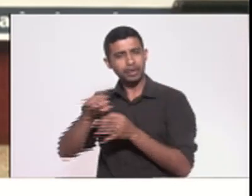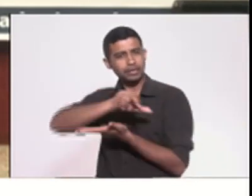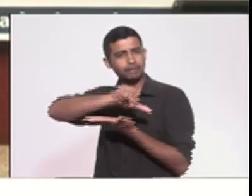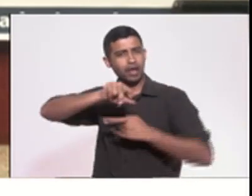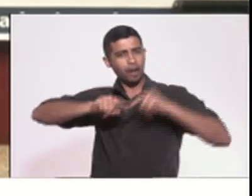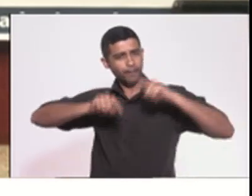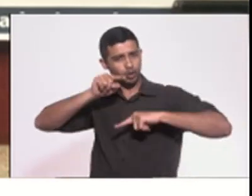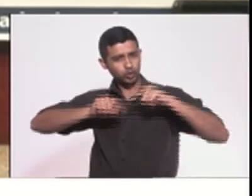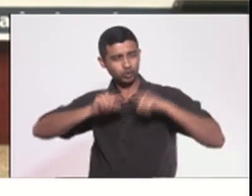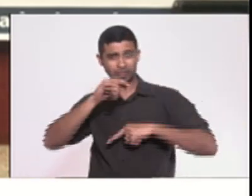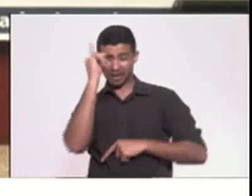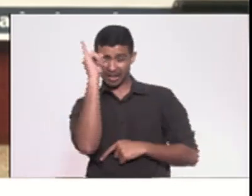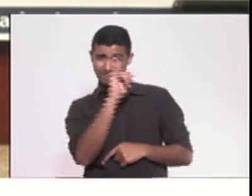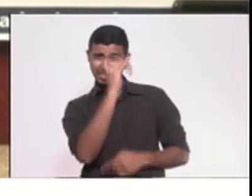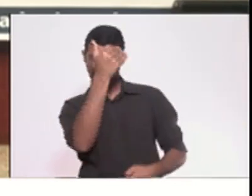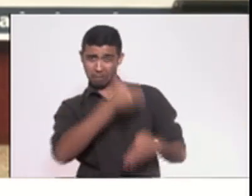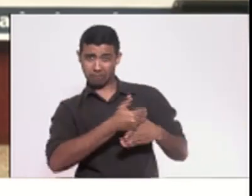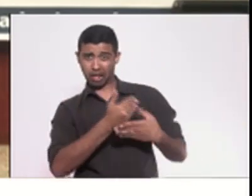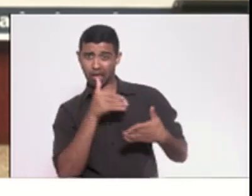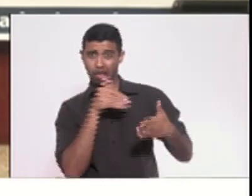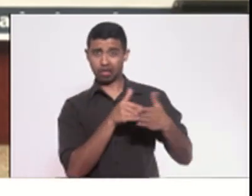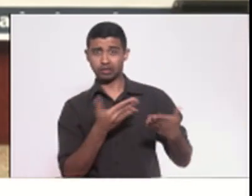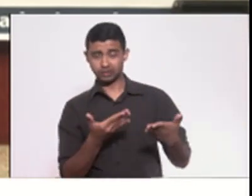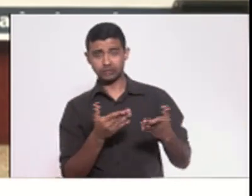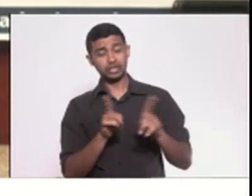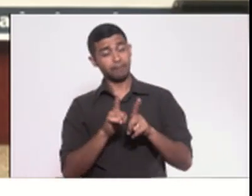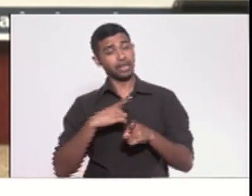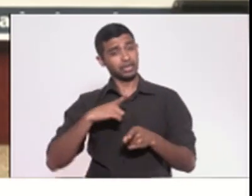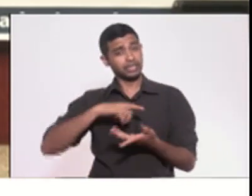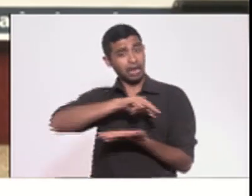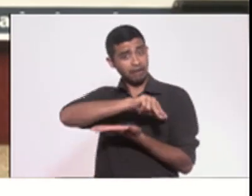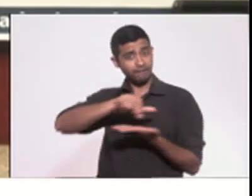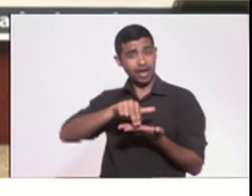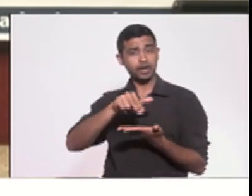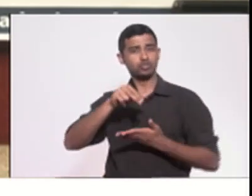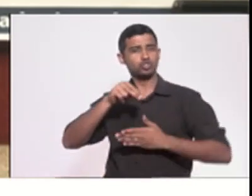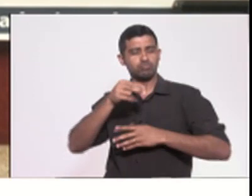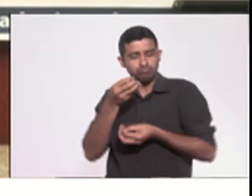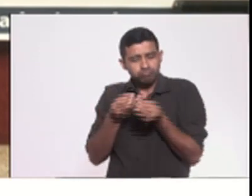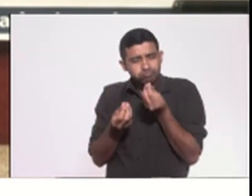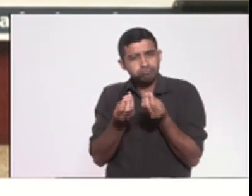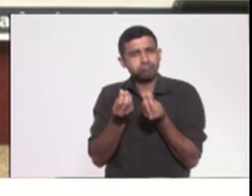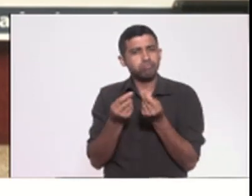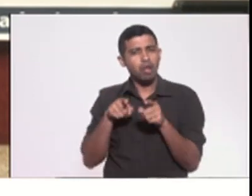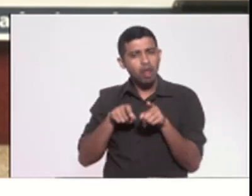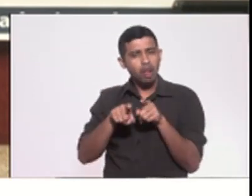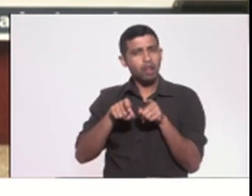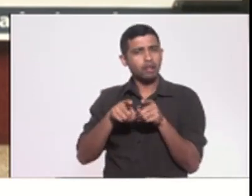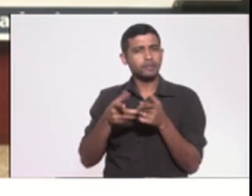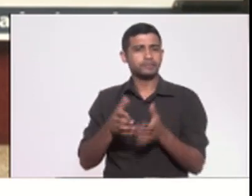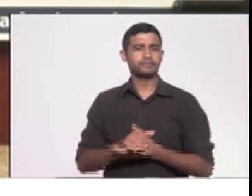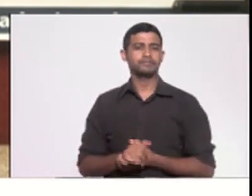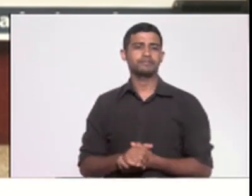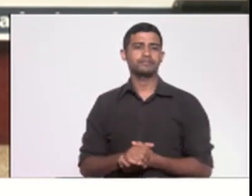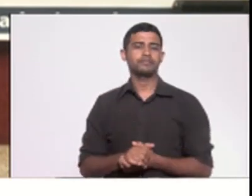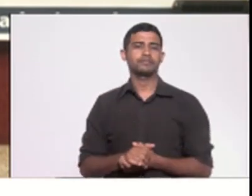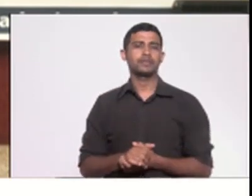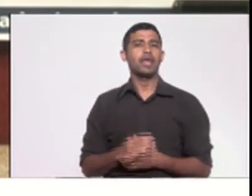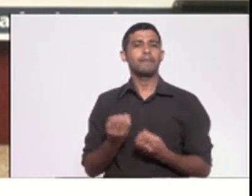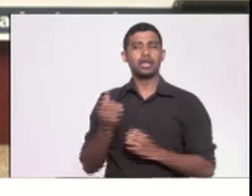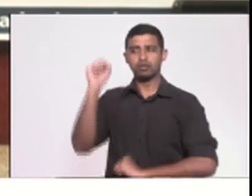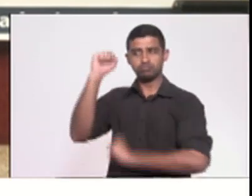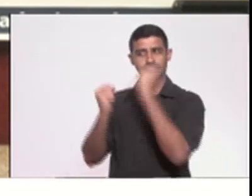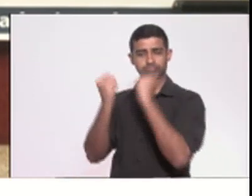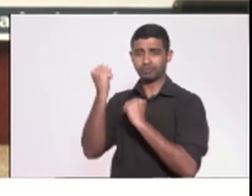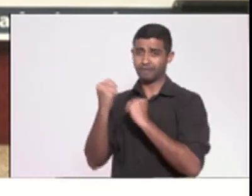produtos inoculantes. A gente também produz inoculantes para as culturas que, de alguma forma, a indústria não prioriza,